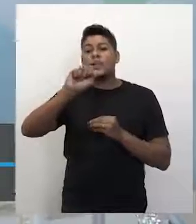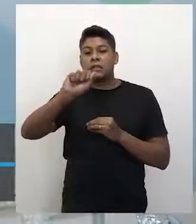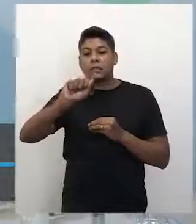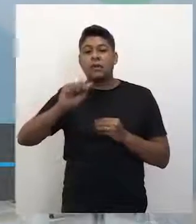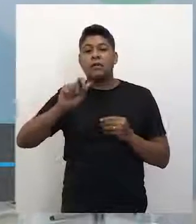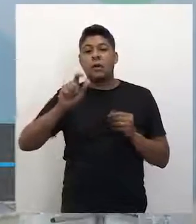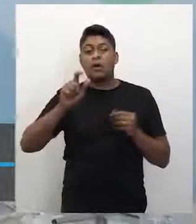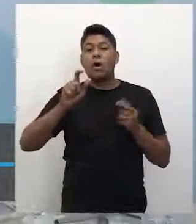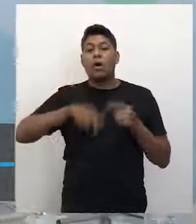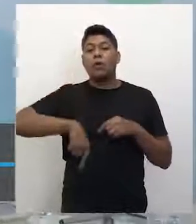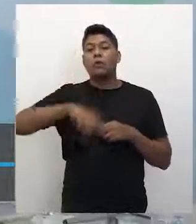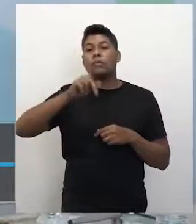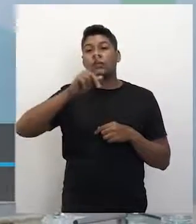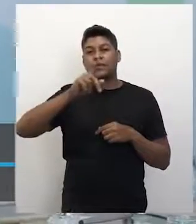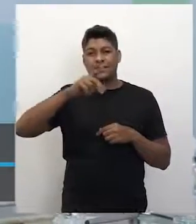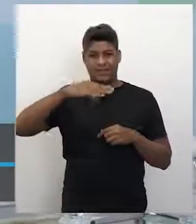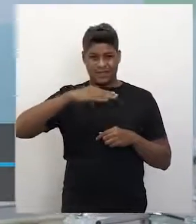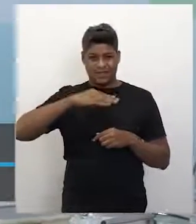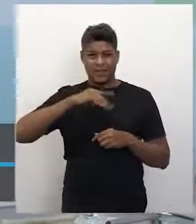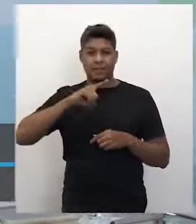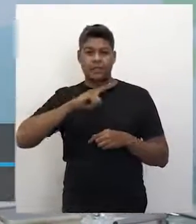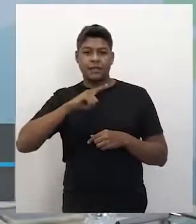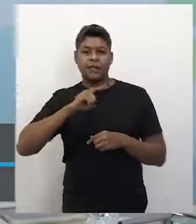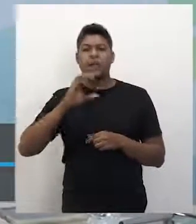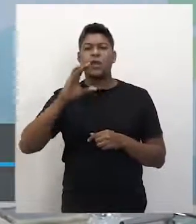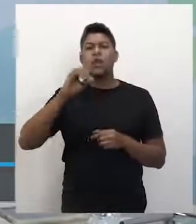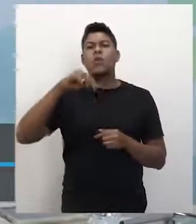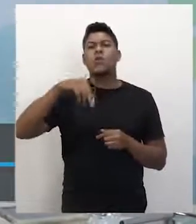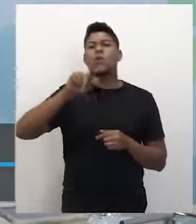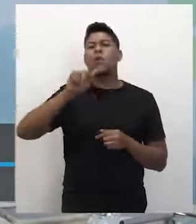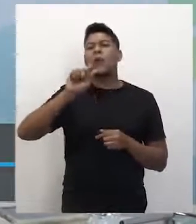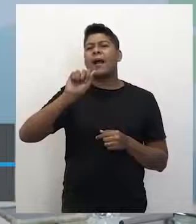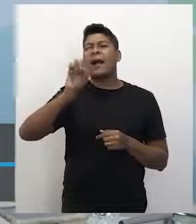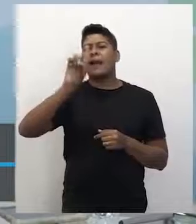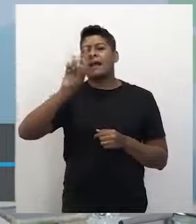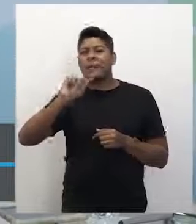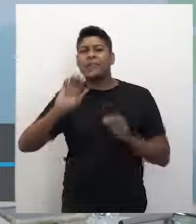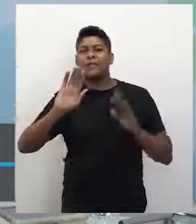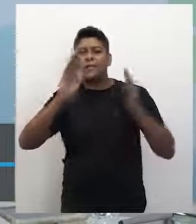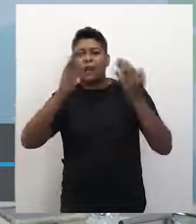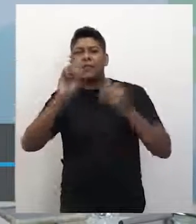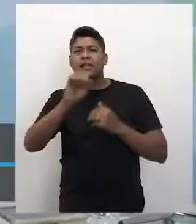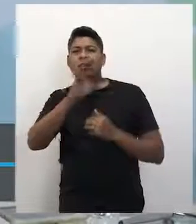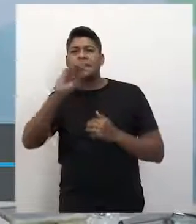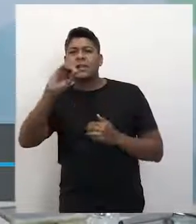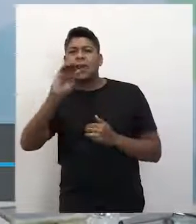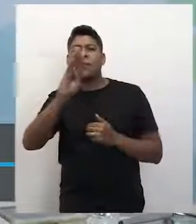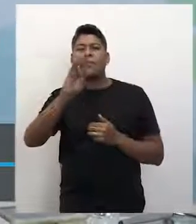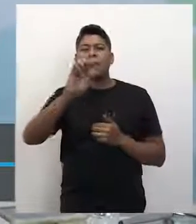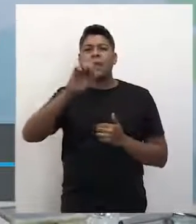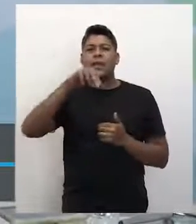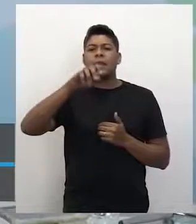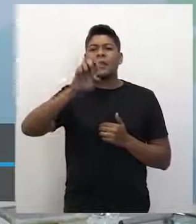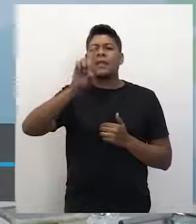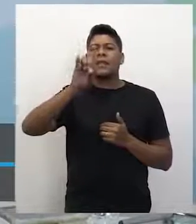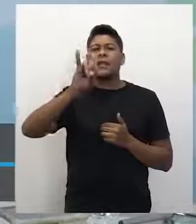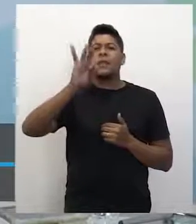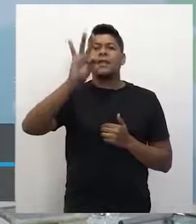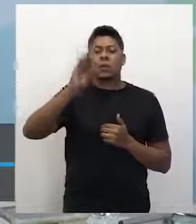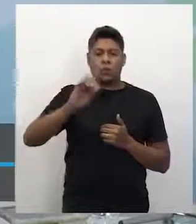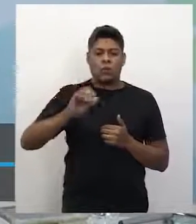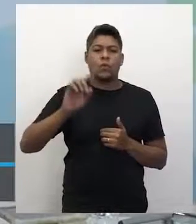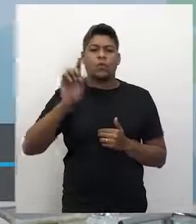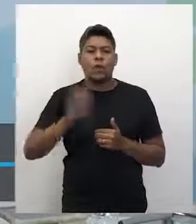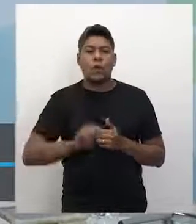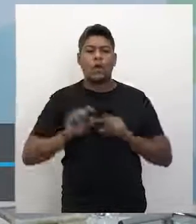em Pindamonhangaba tem a questão da congada e a festa de São Benedito. Então a gente vê a nossa região bastante rica folcloricamente